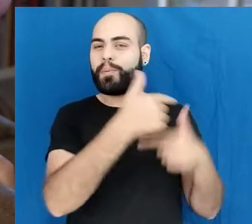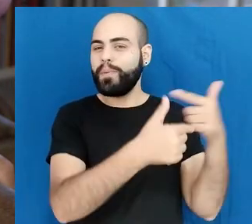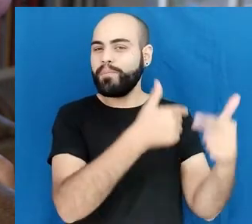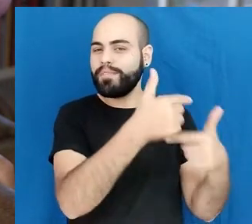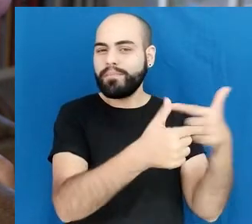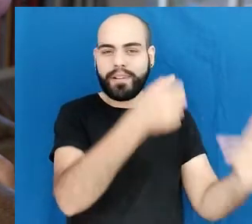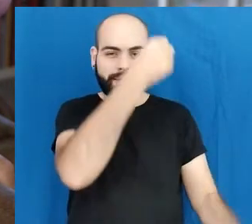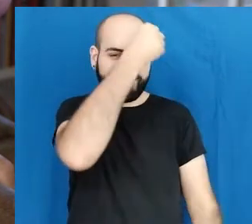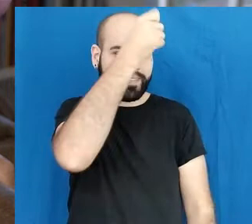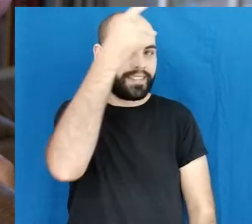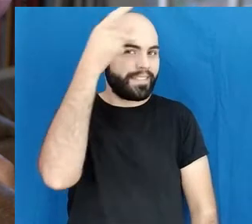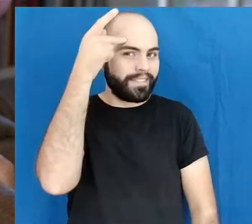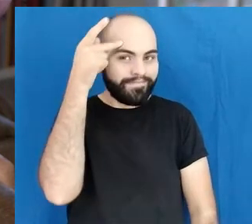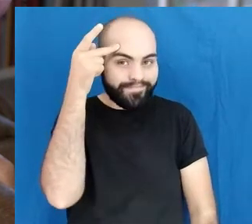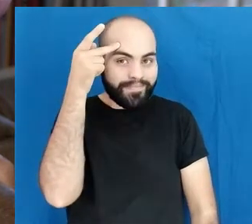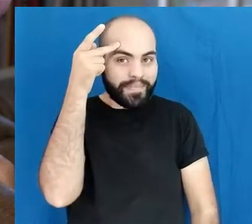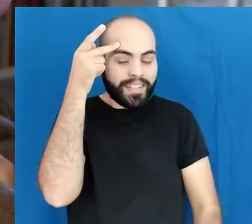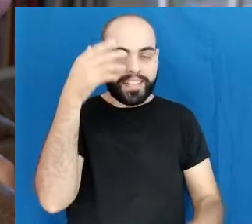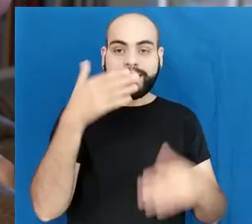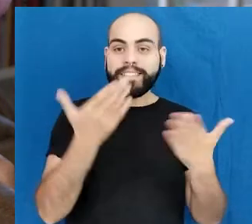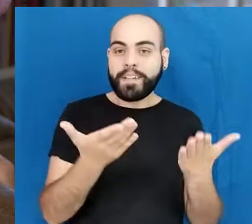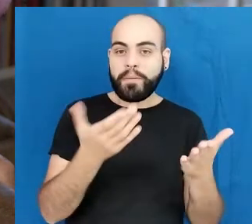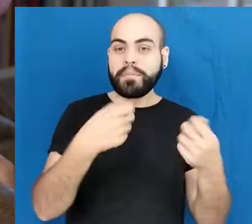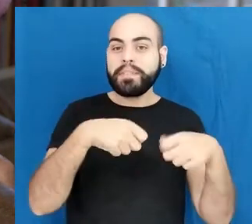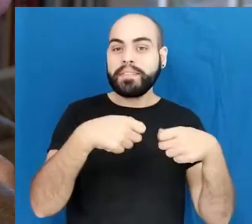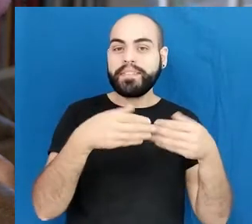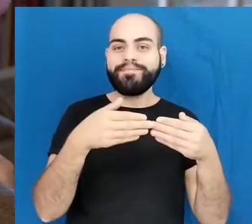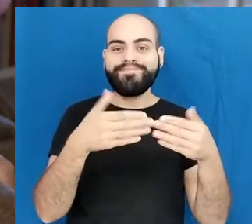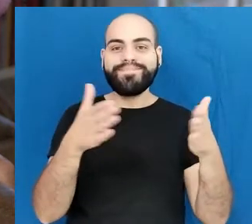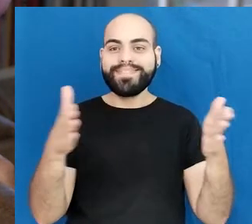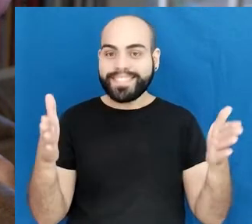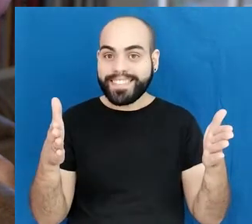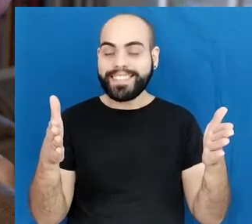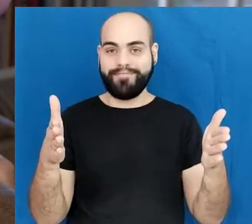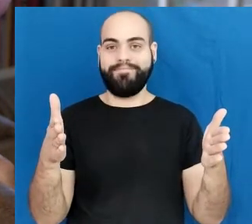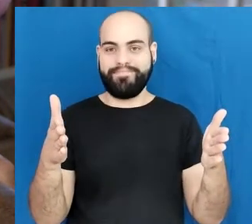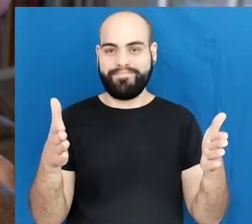eu não estava mais na prefeitura, para inaugurar,